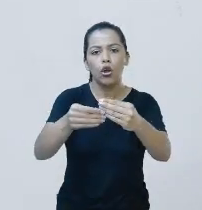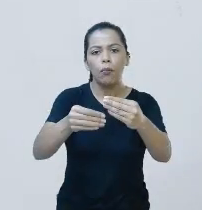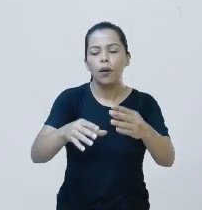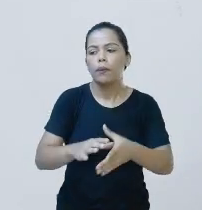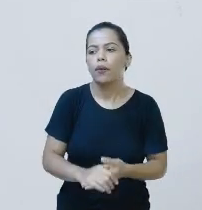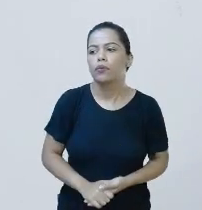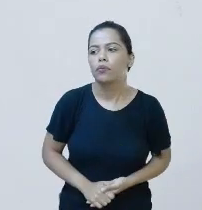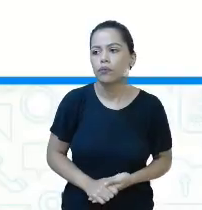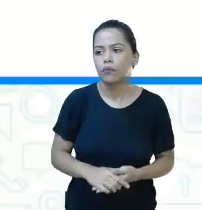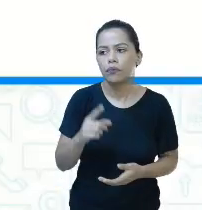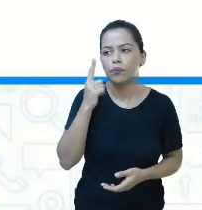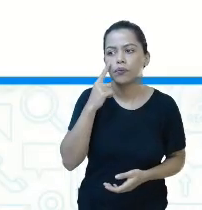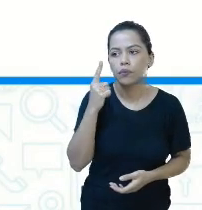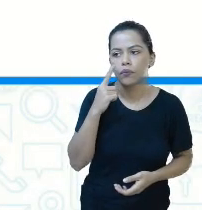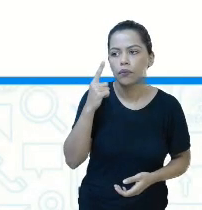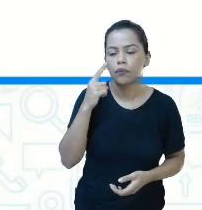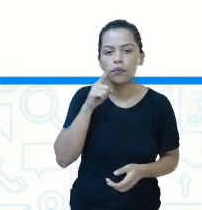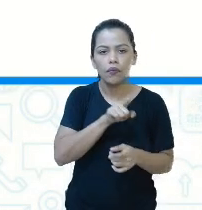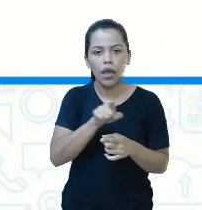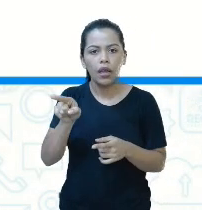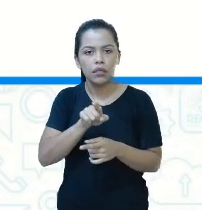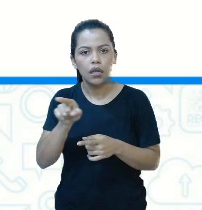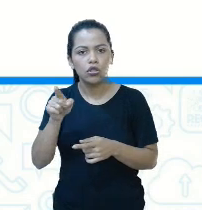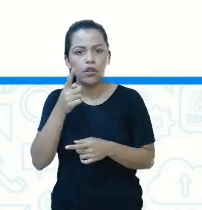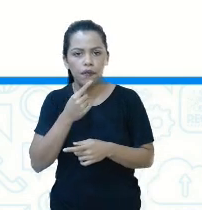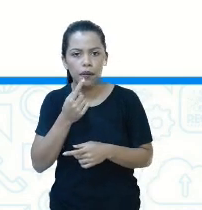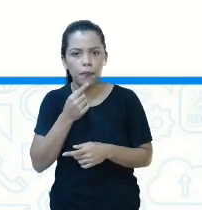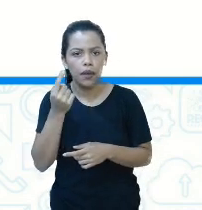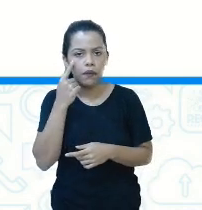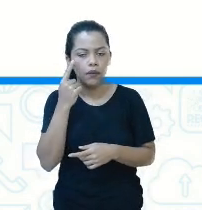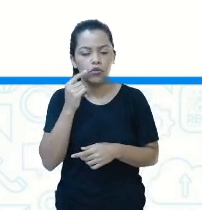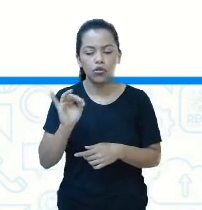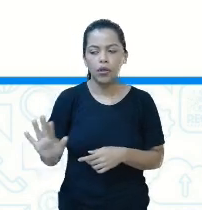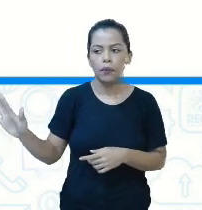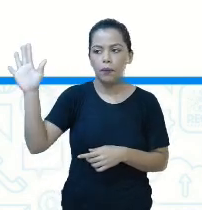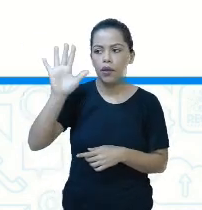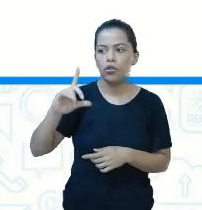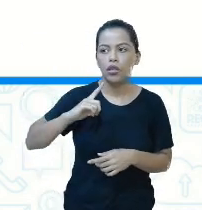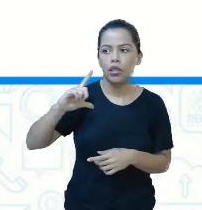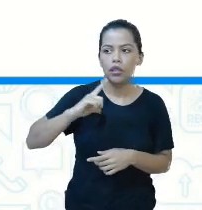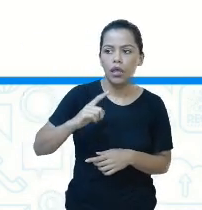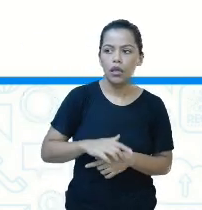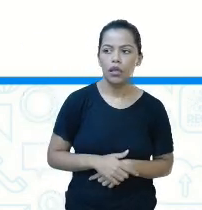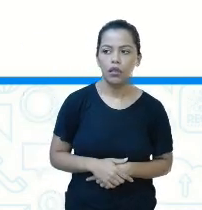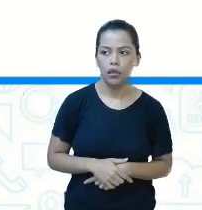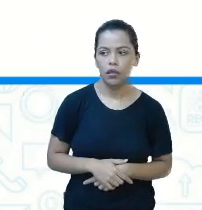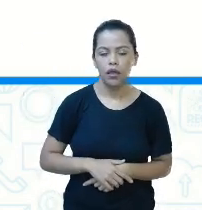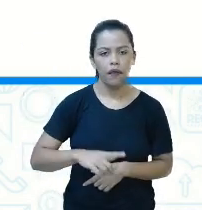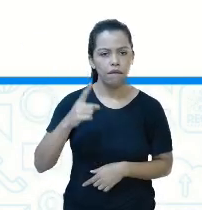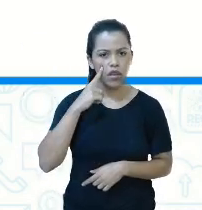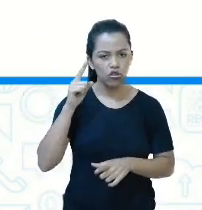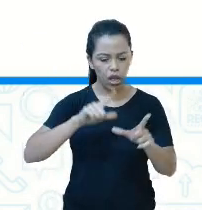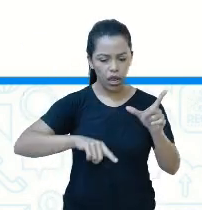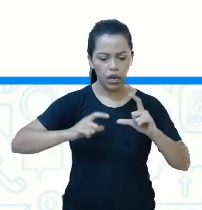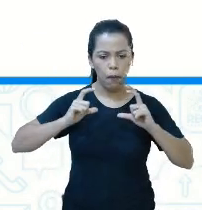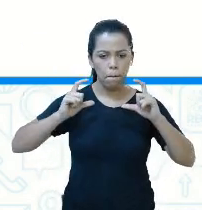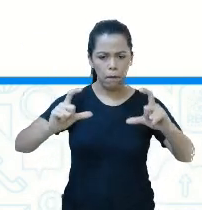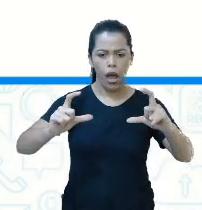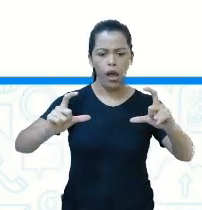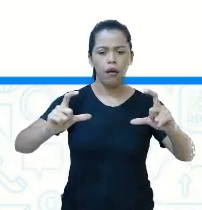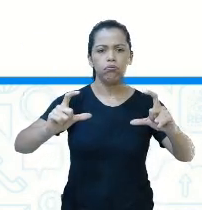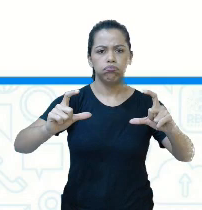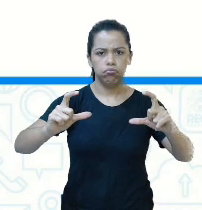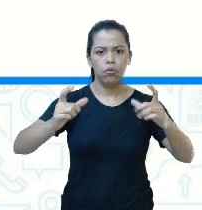nesse jornal, tá vendo onde está a setinha vermelha? Aí você tem o título. Tá vendo como a letra é grande? É